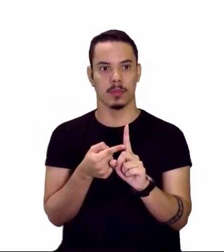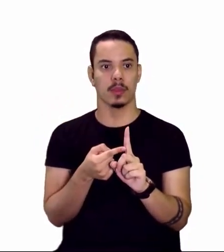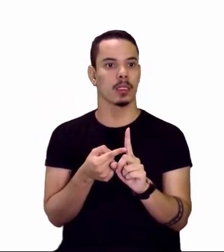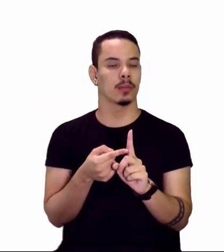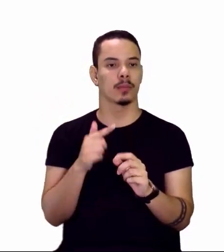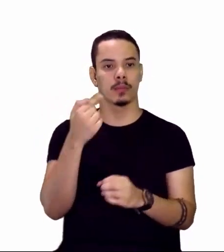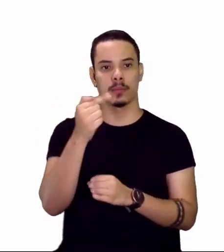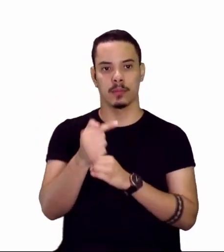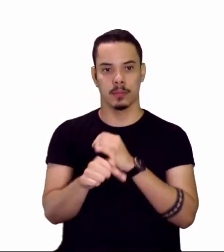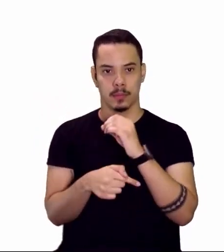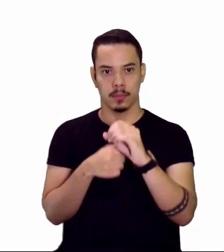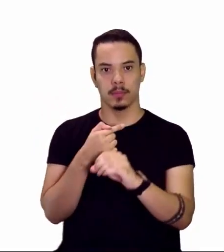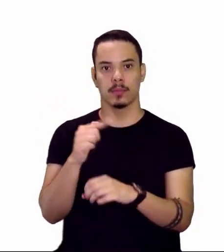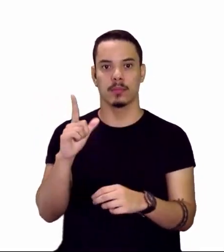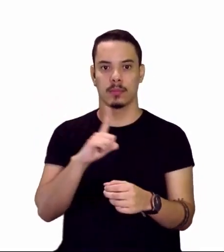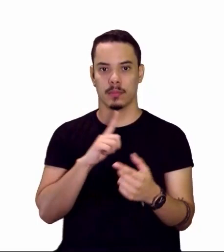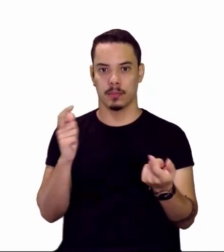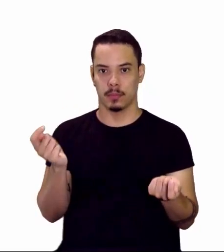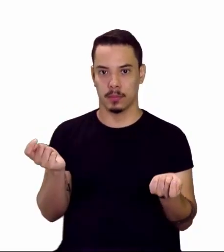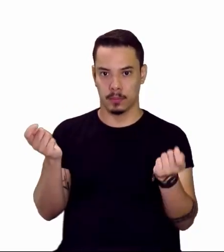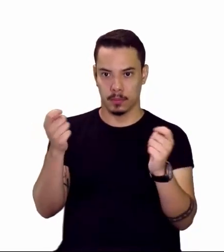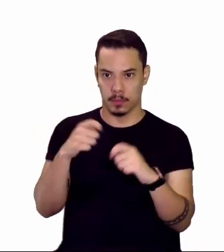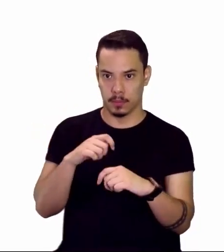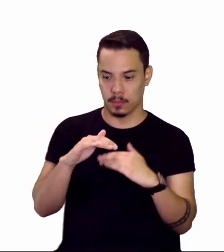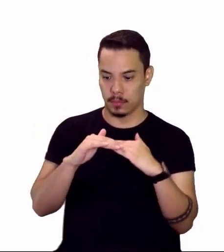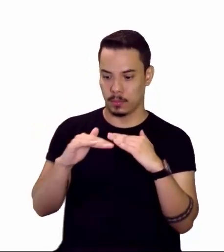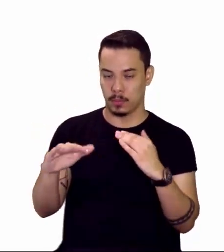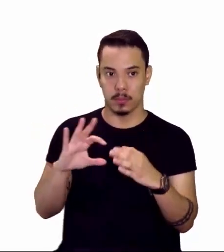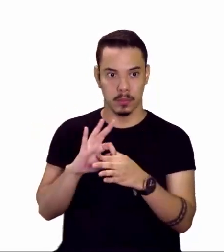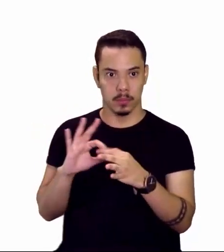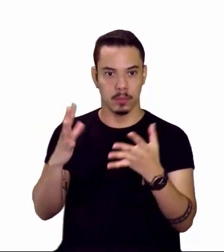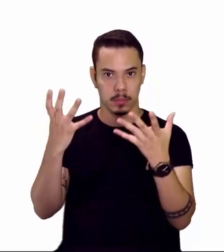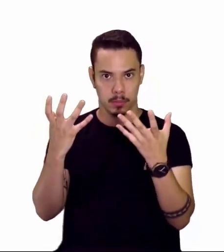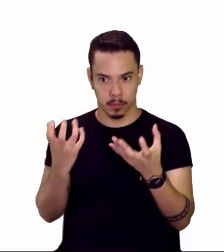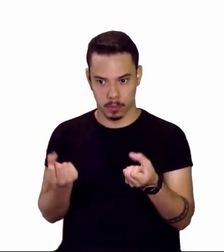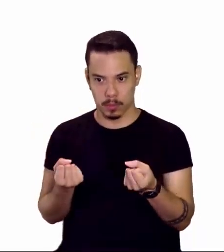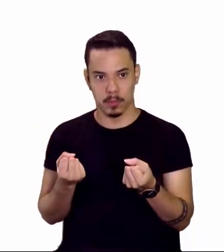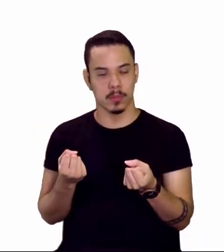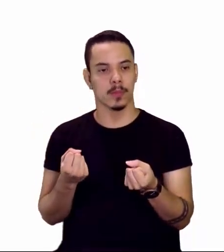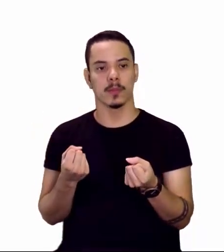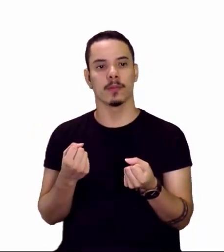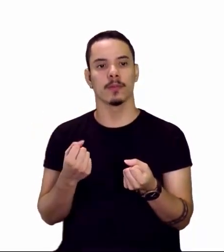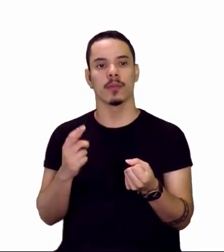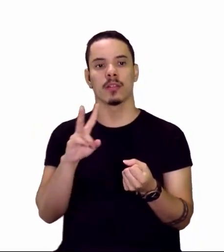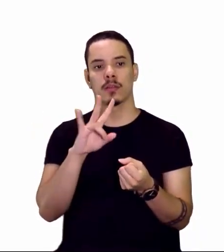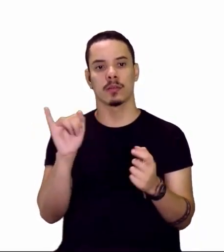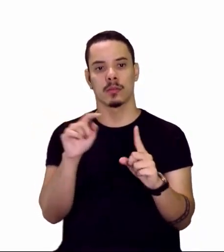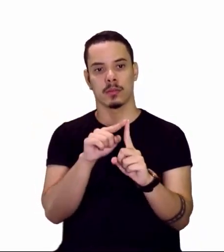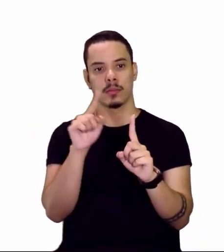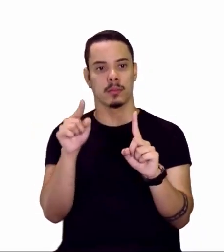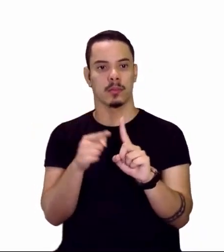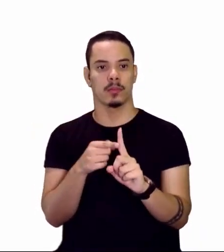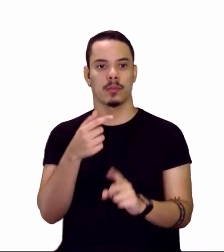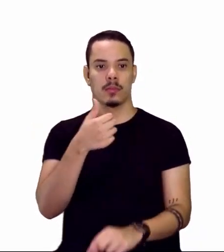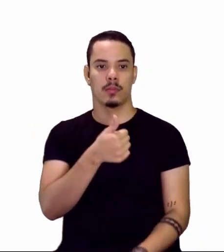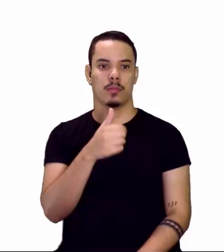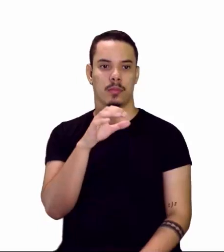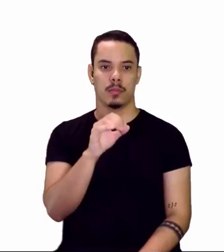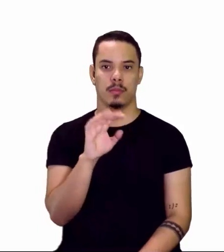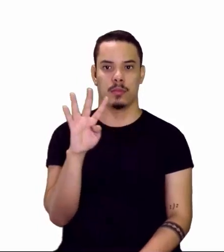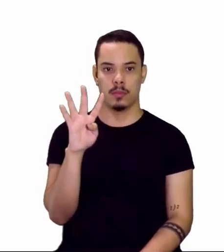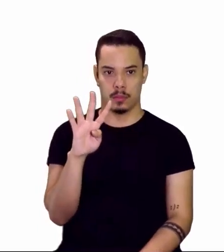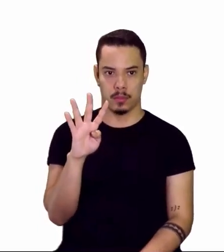central, se ele possui par de elétrons emparelhados disponíveis, o ângulo vai ser 104 graus e